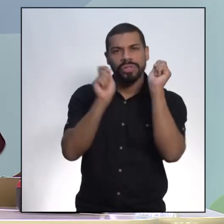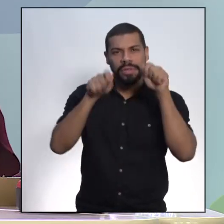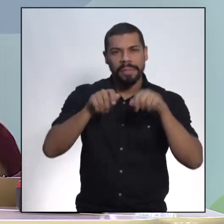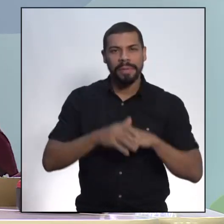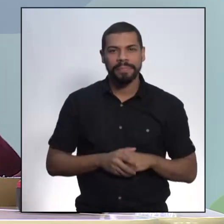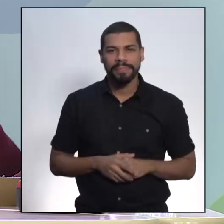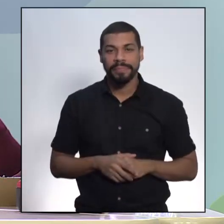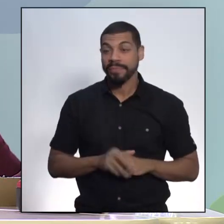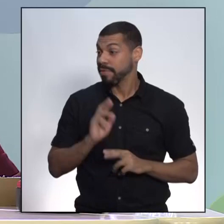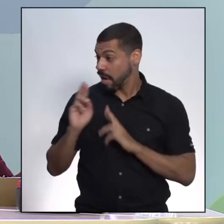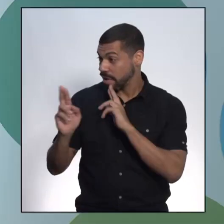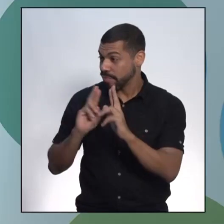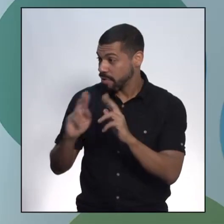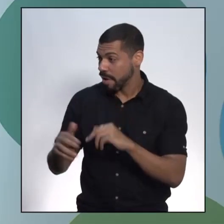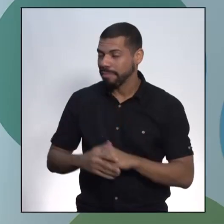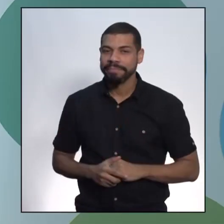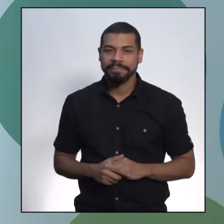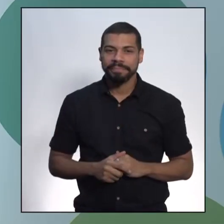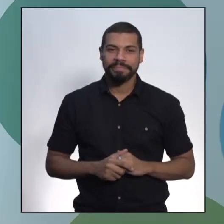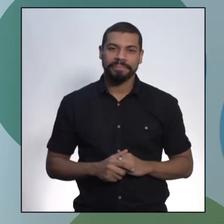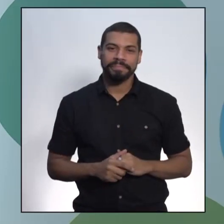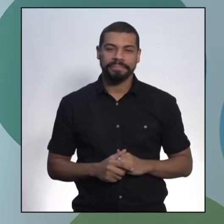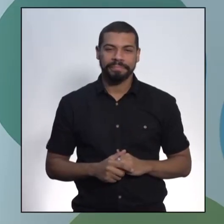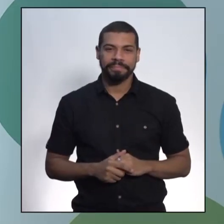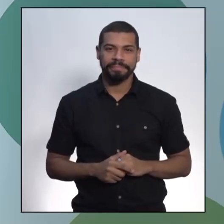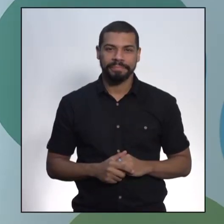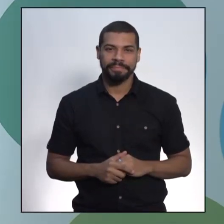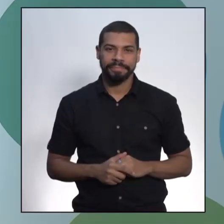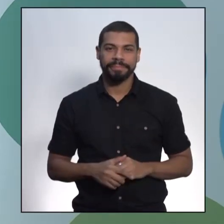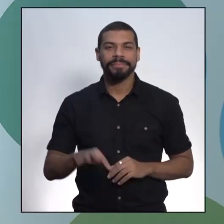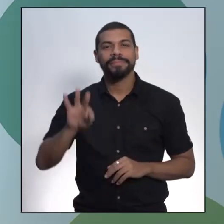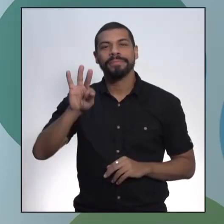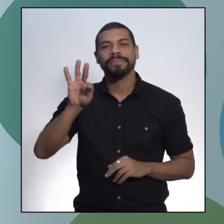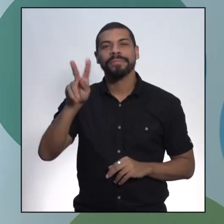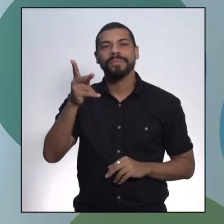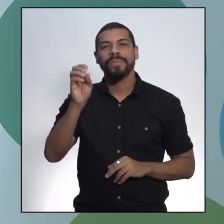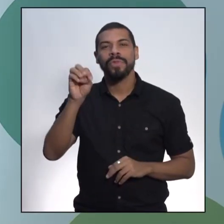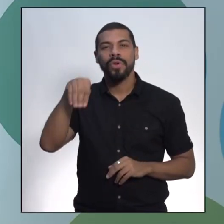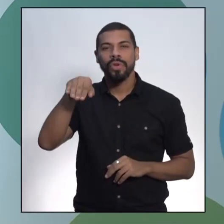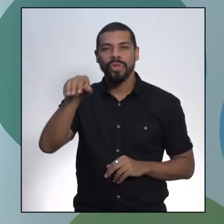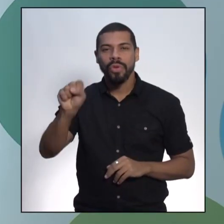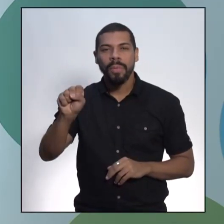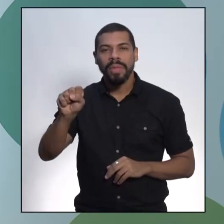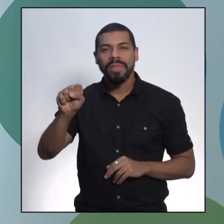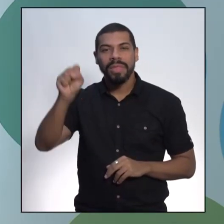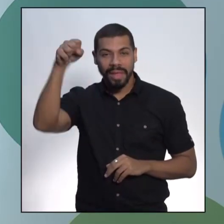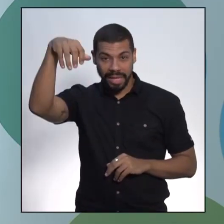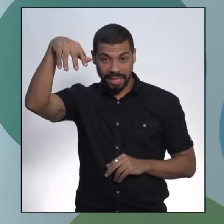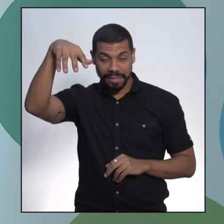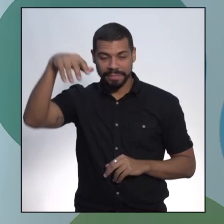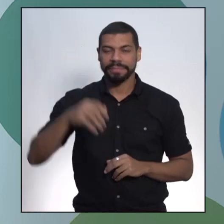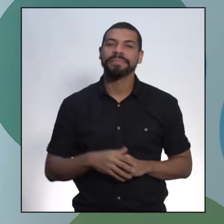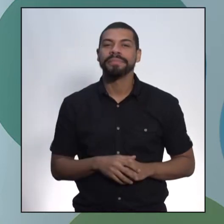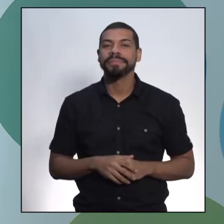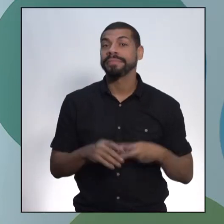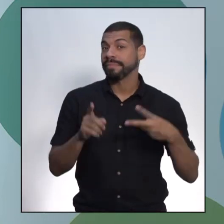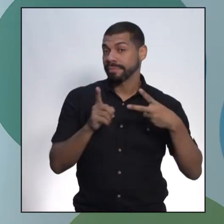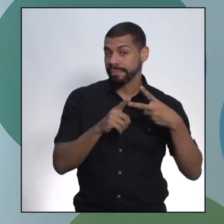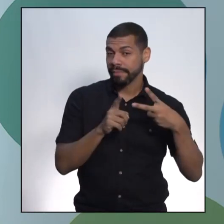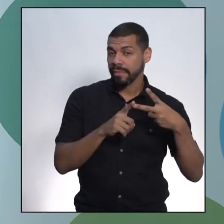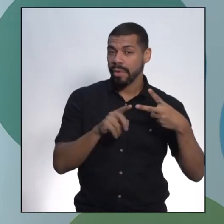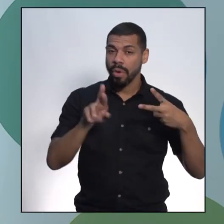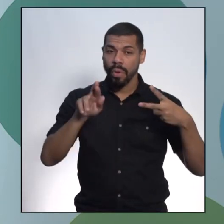conseguiu responder? A maioria está falando que o Thomas Edison inventou a lâmpada. O